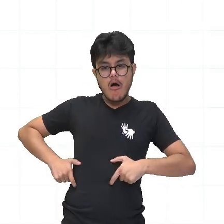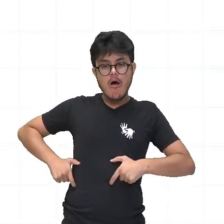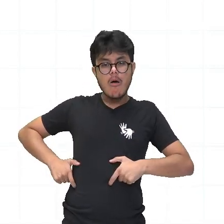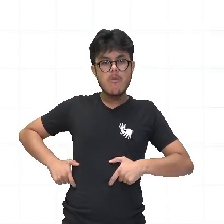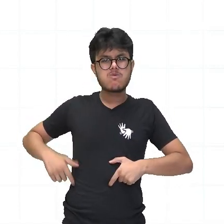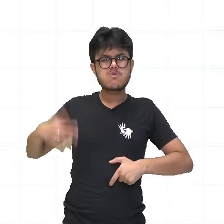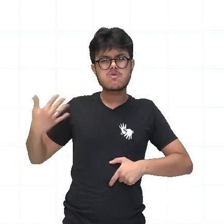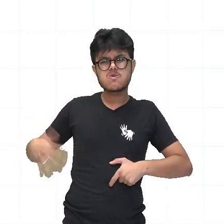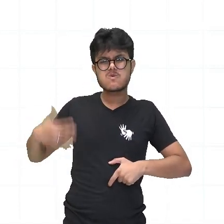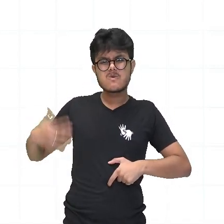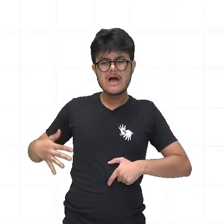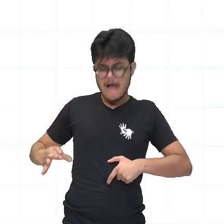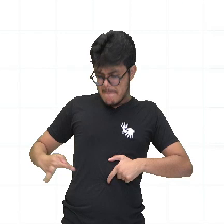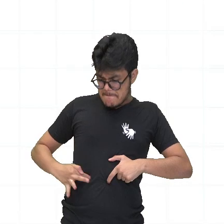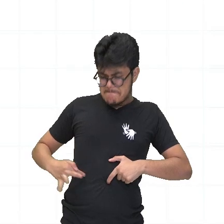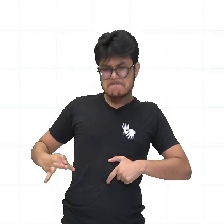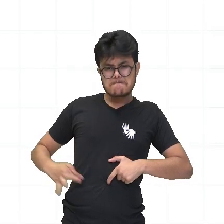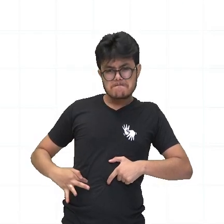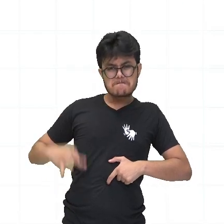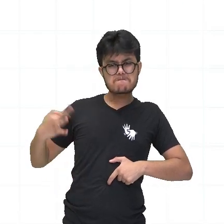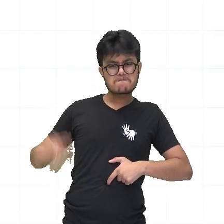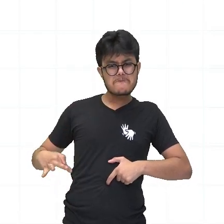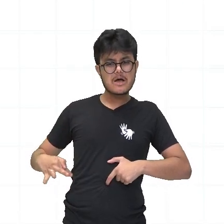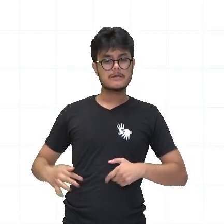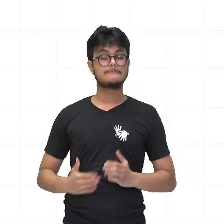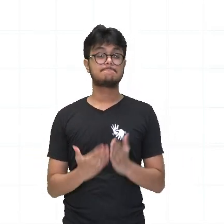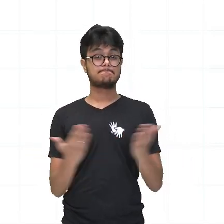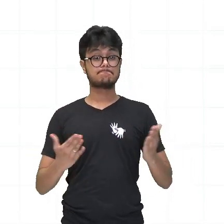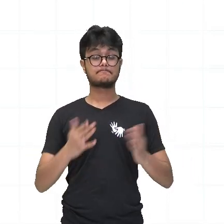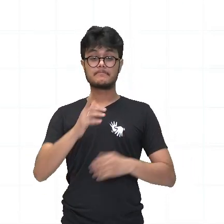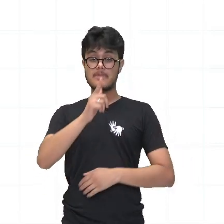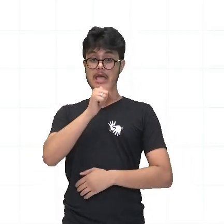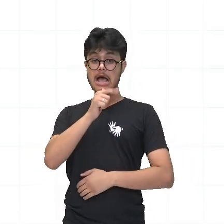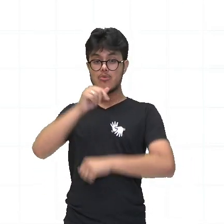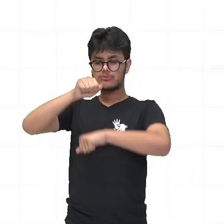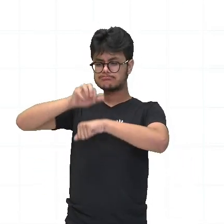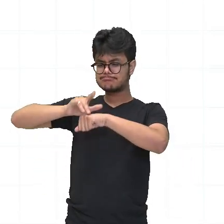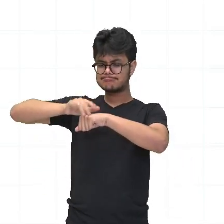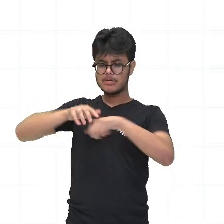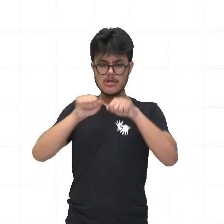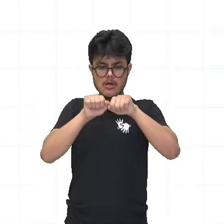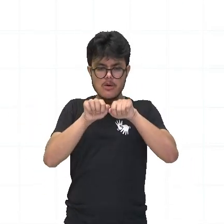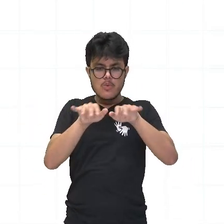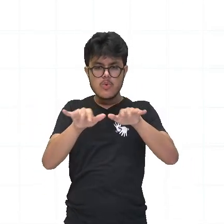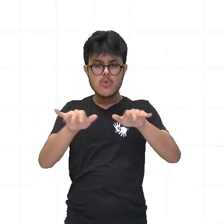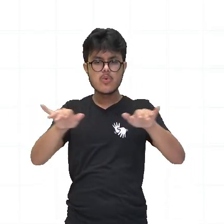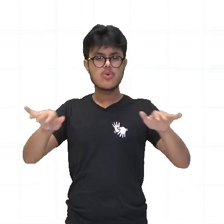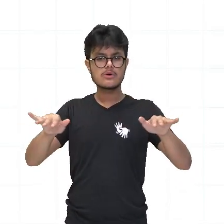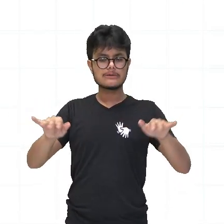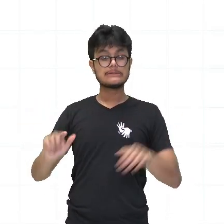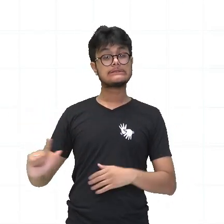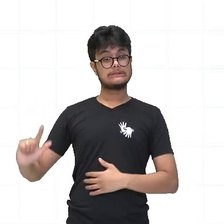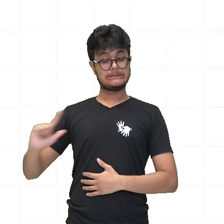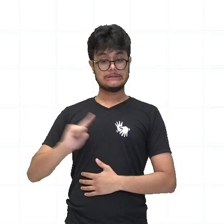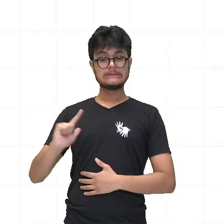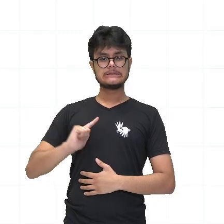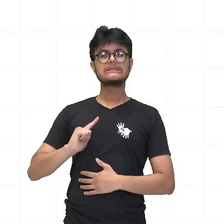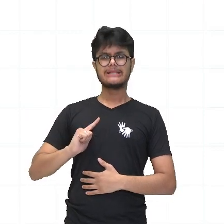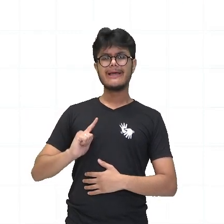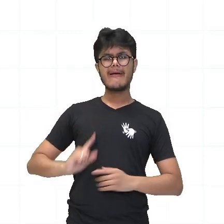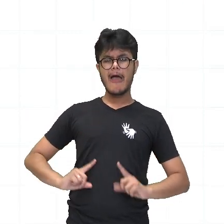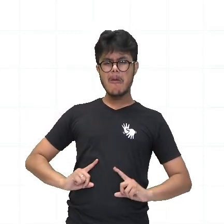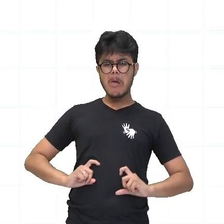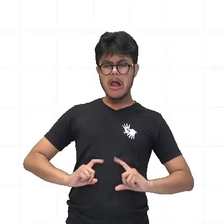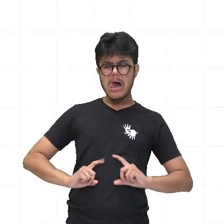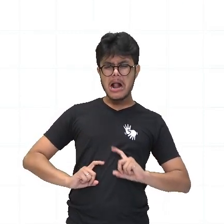doenças aí de veiculação hídrica e várias outras doenças que causam verminoses, né? Eles